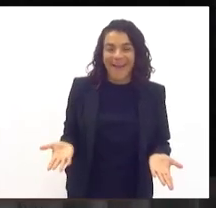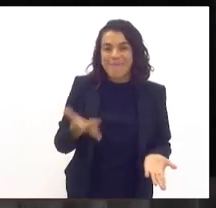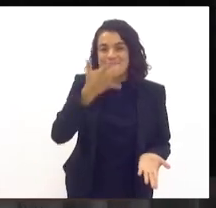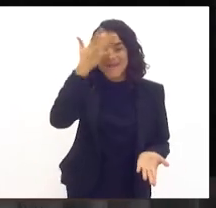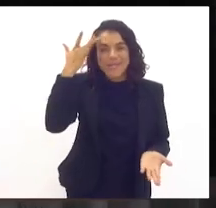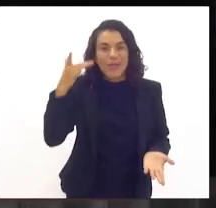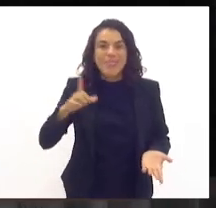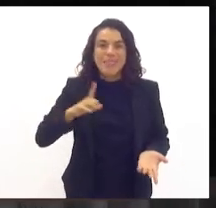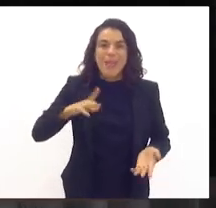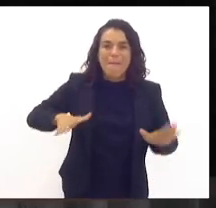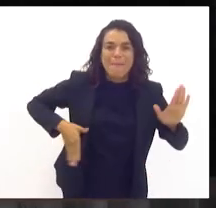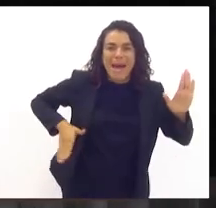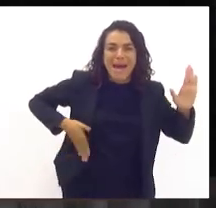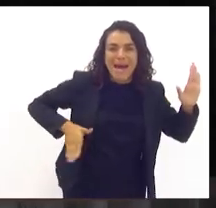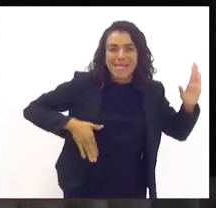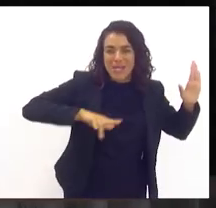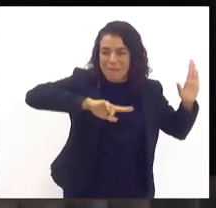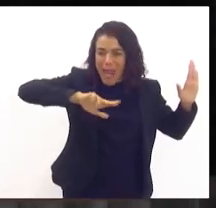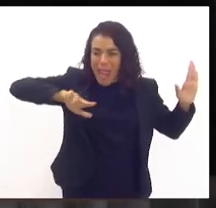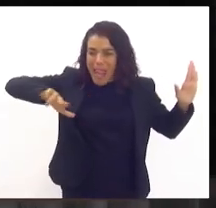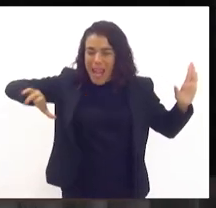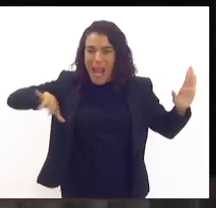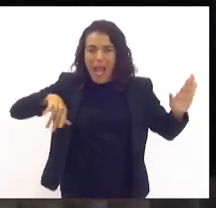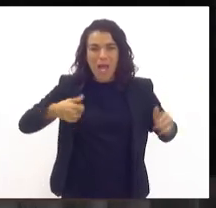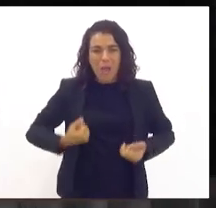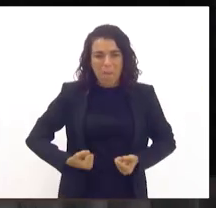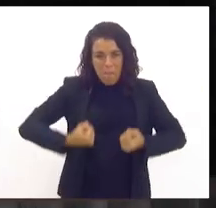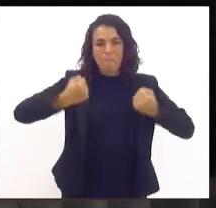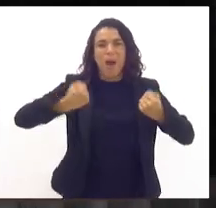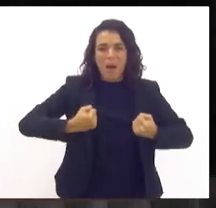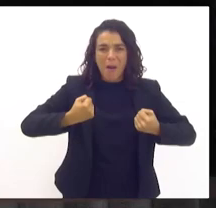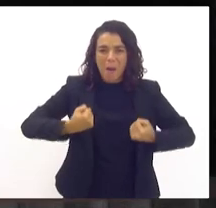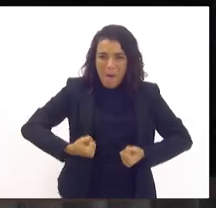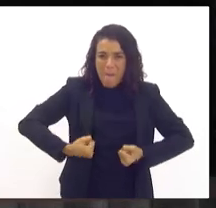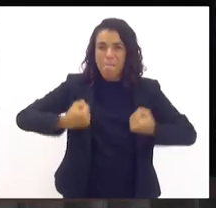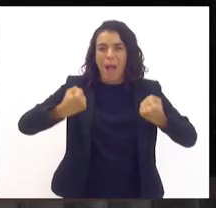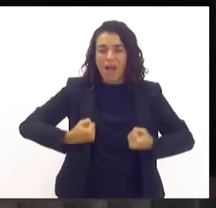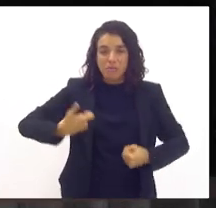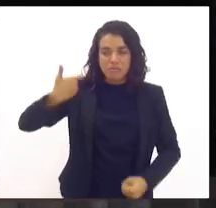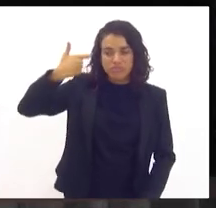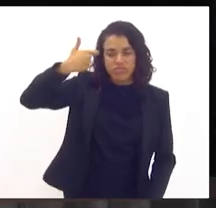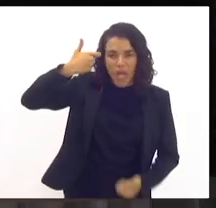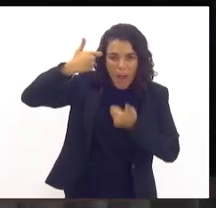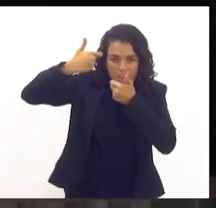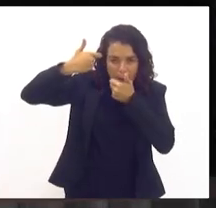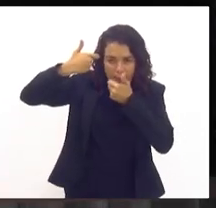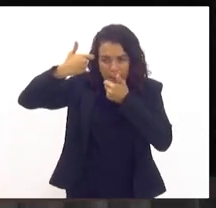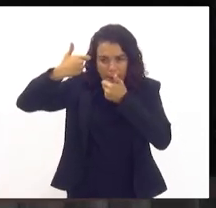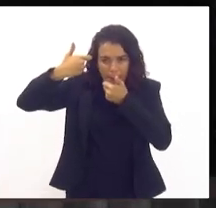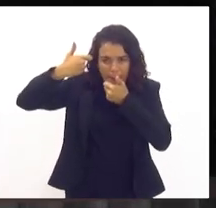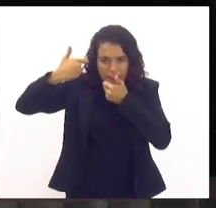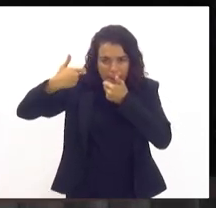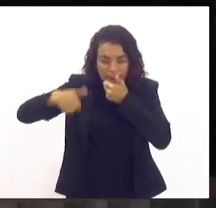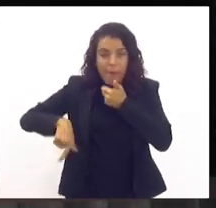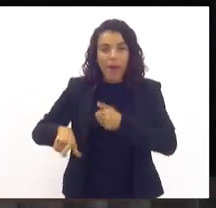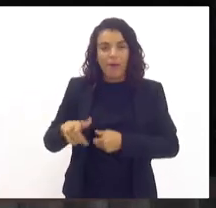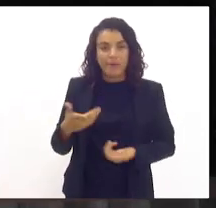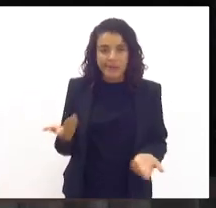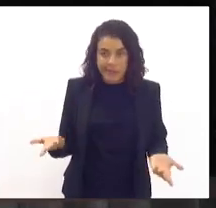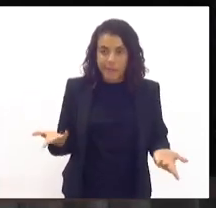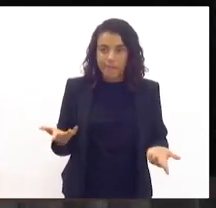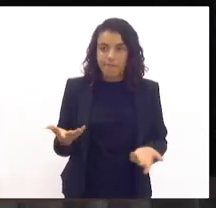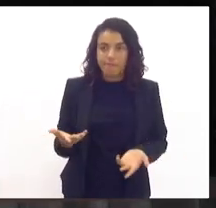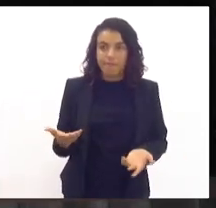Vagabundo para tudo quanto é lado. Eu passei por 3 cancelas. Cada cancela que eu passava, o cara puxava o radinho e chamava para abrir outra cancela. E eu fui entrando, cheguei